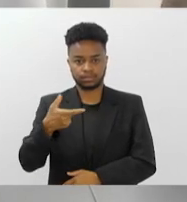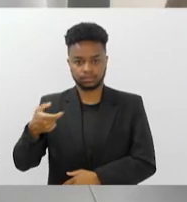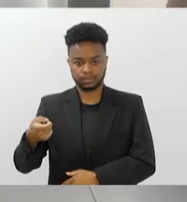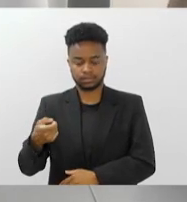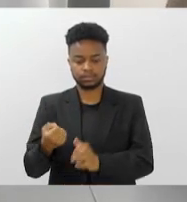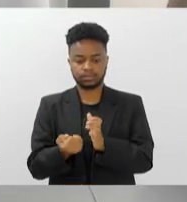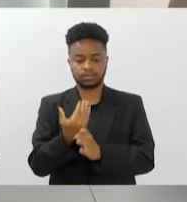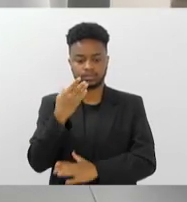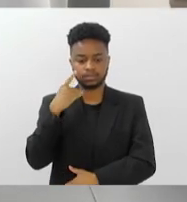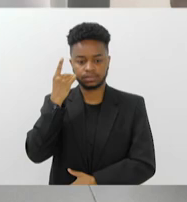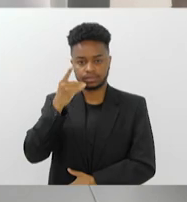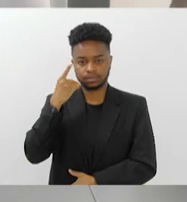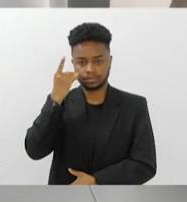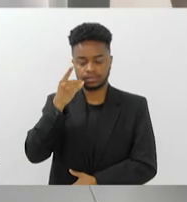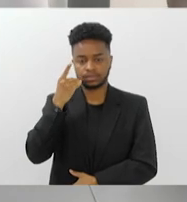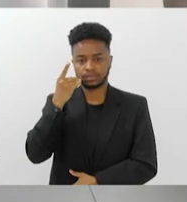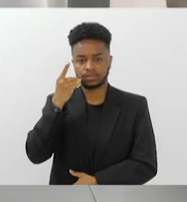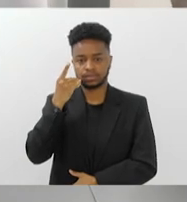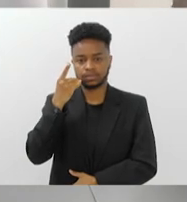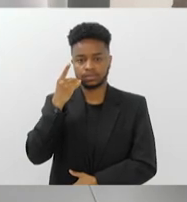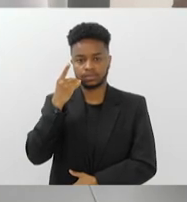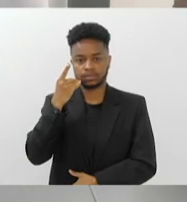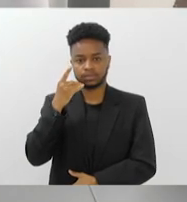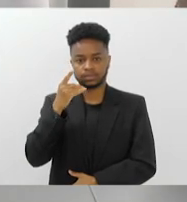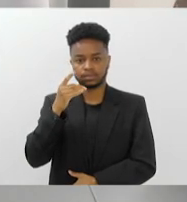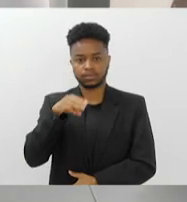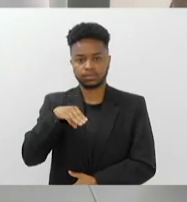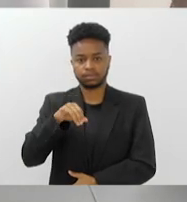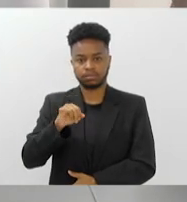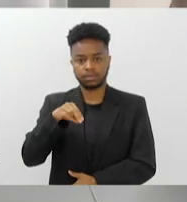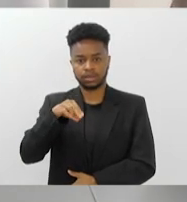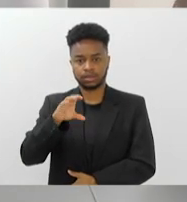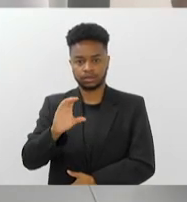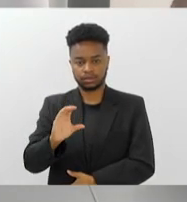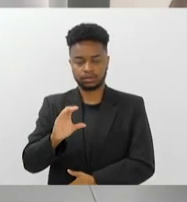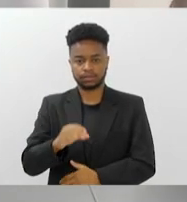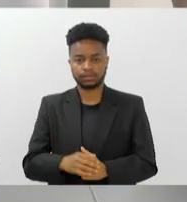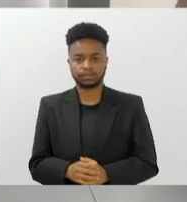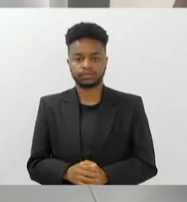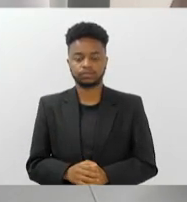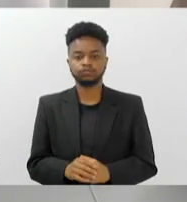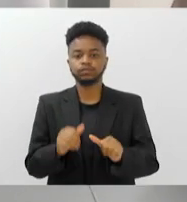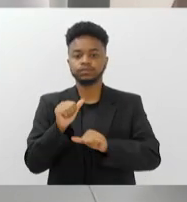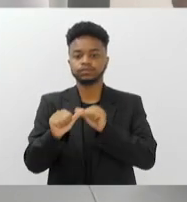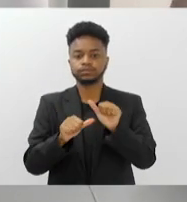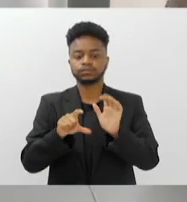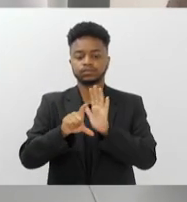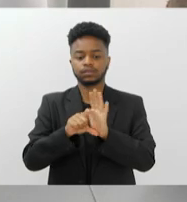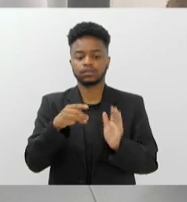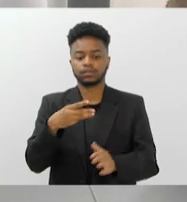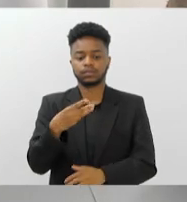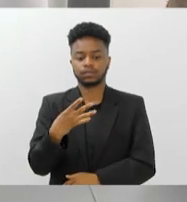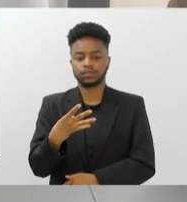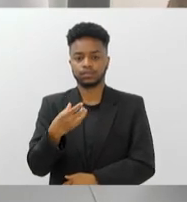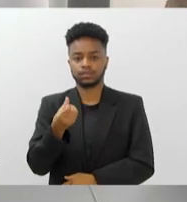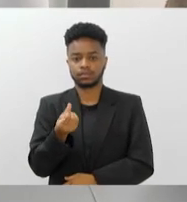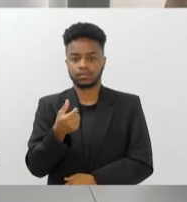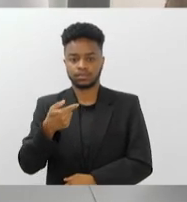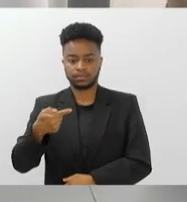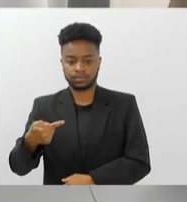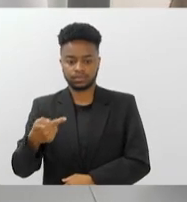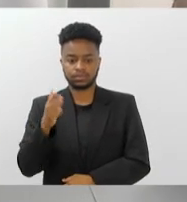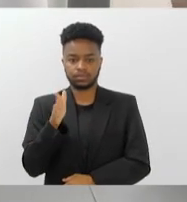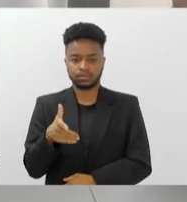de autoria do nobre deputado Carlos Mink, que altera a lei 3467